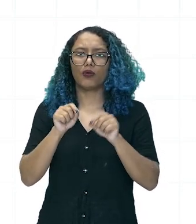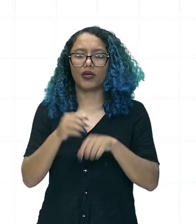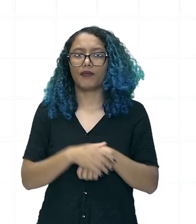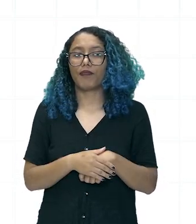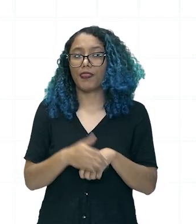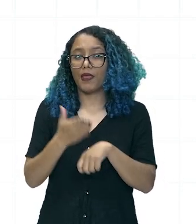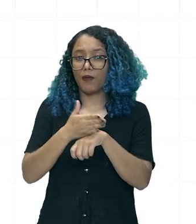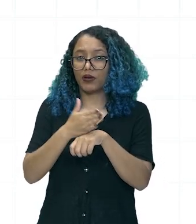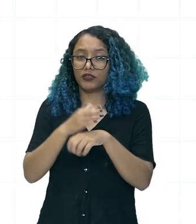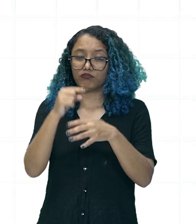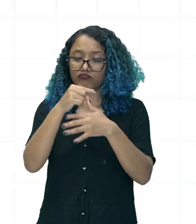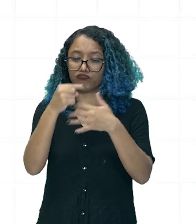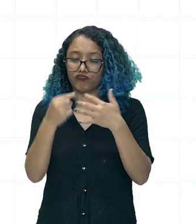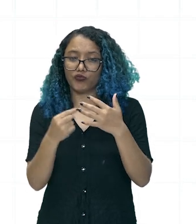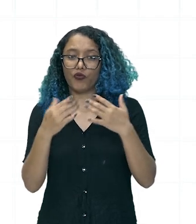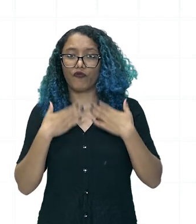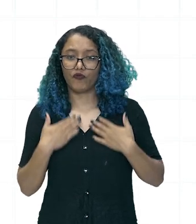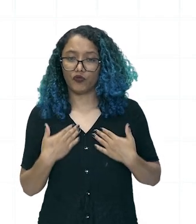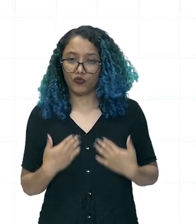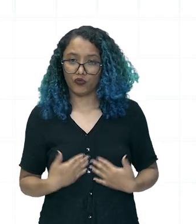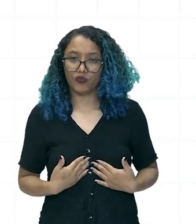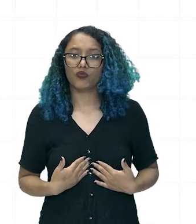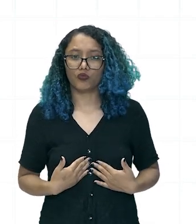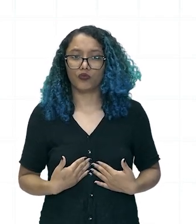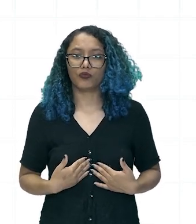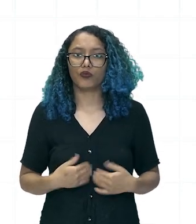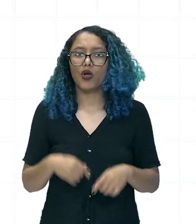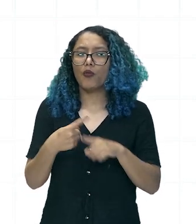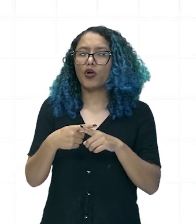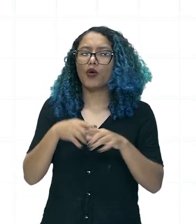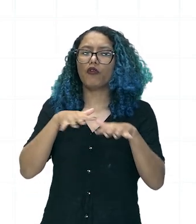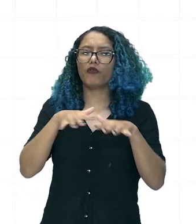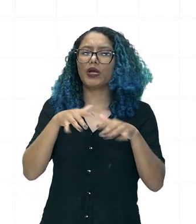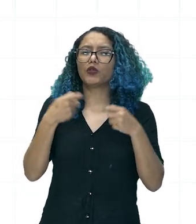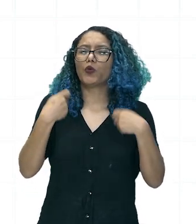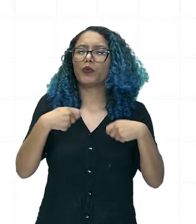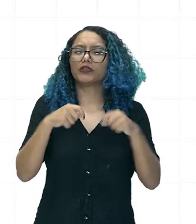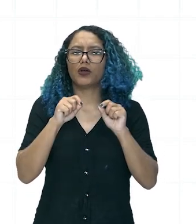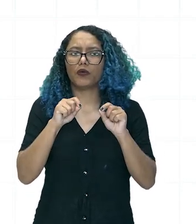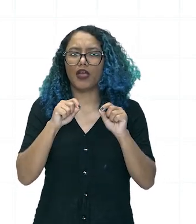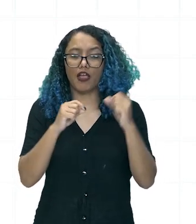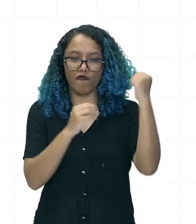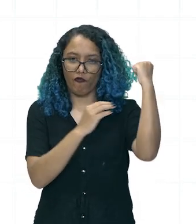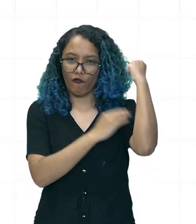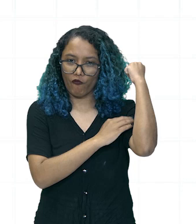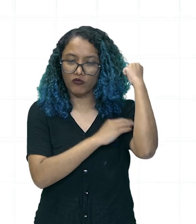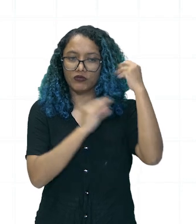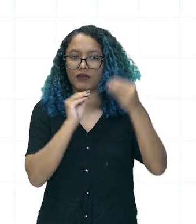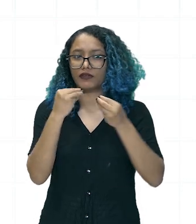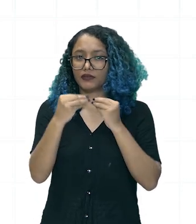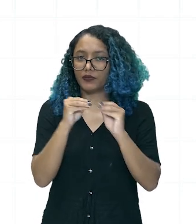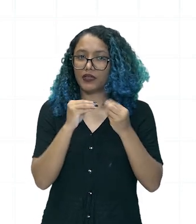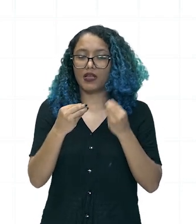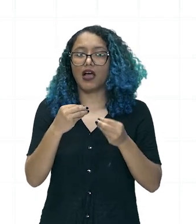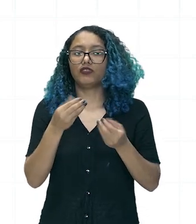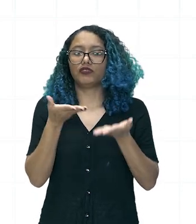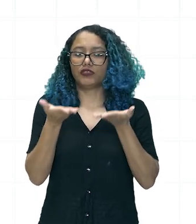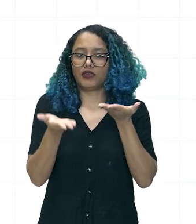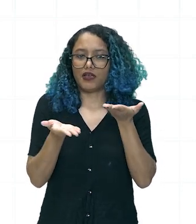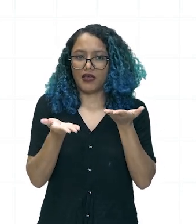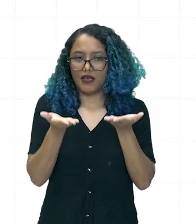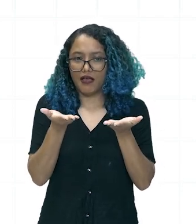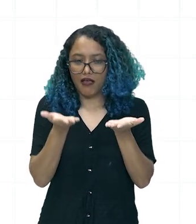nossa aula, elas estão presentes em eventos competitivos, ou seja, em eventos de competição.